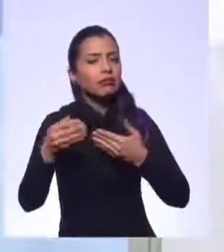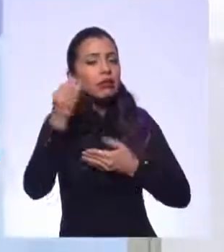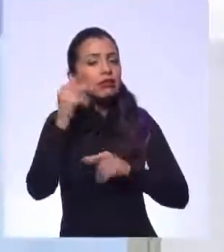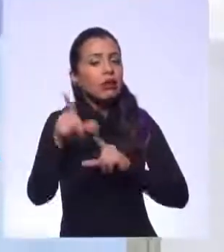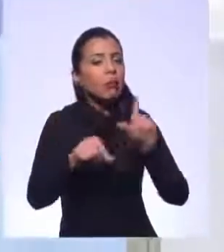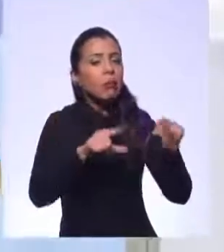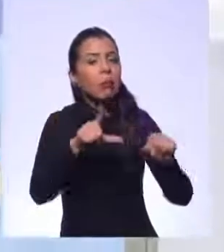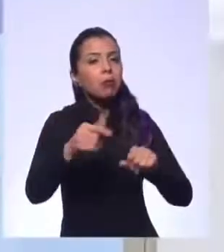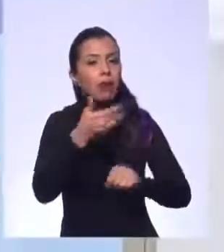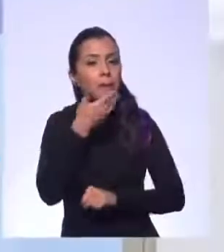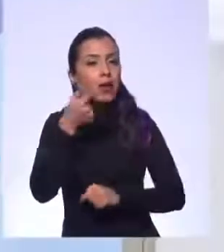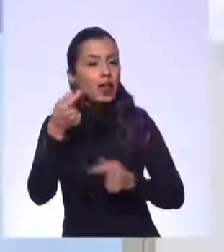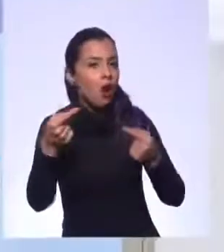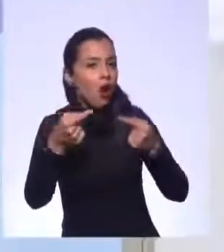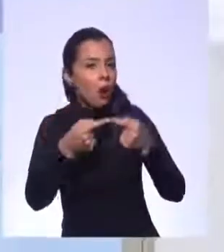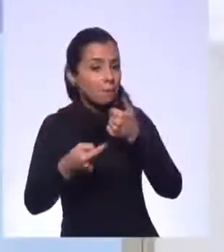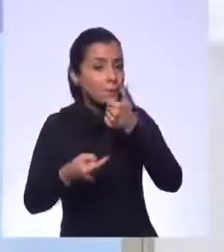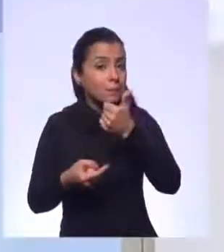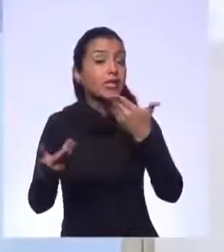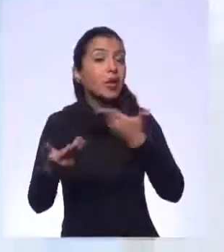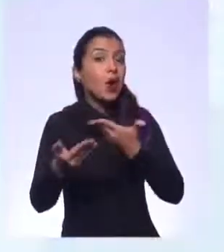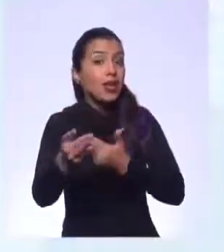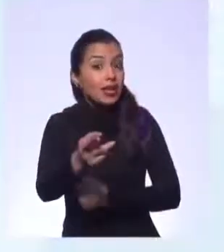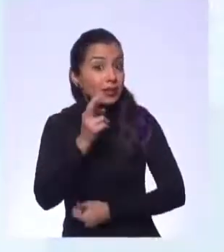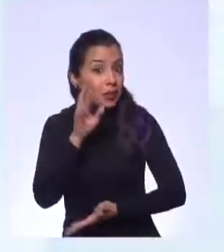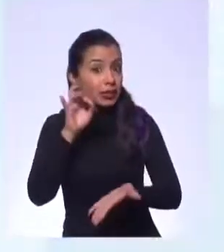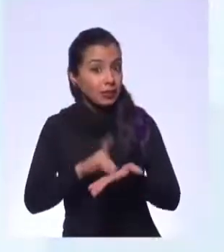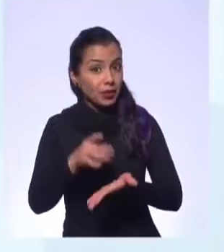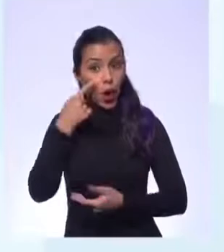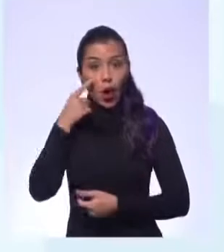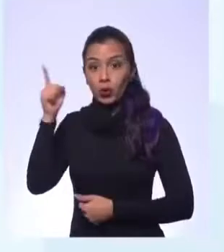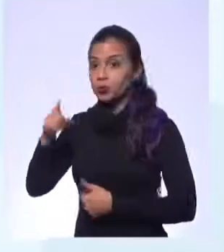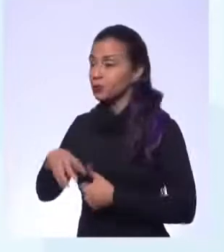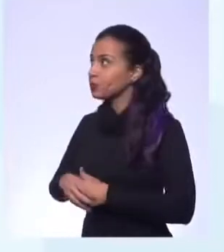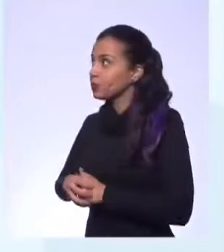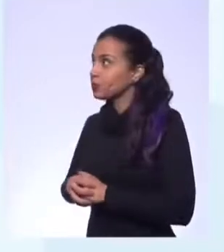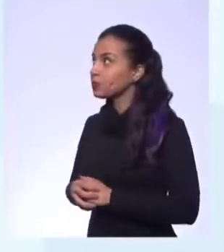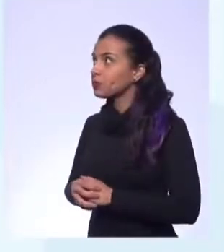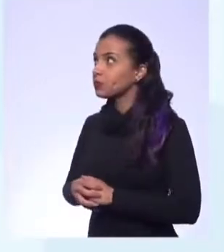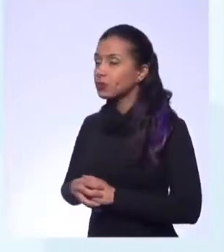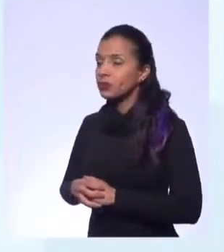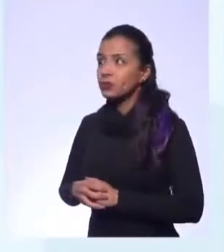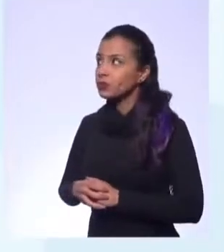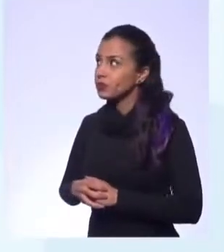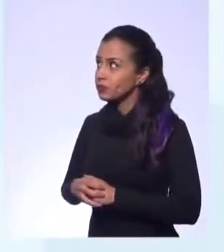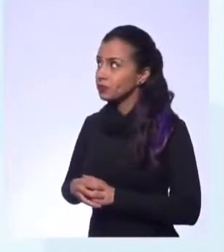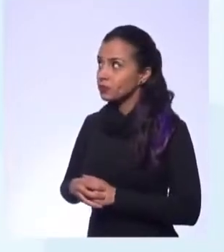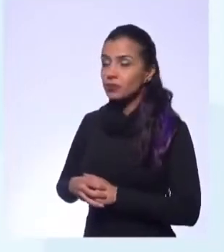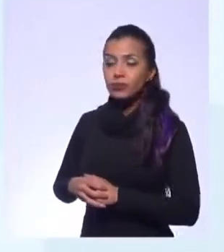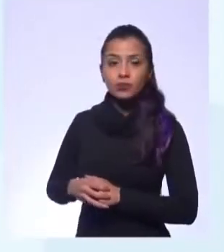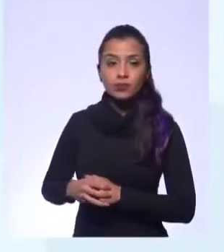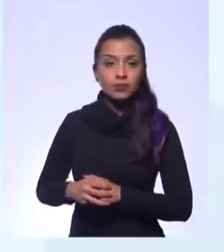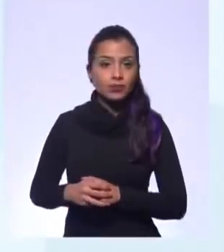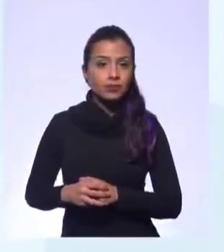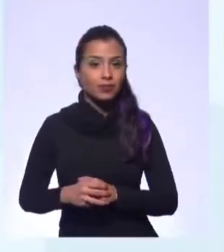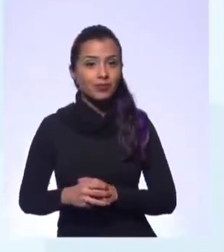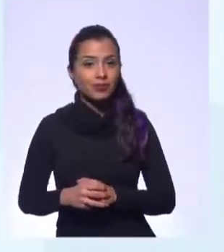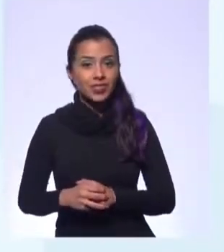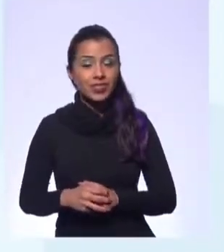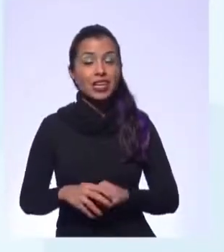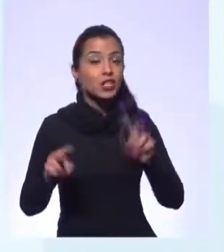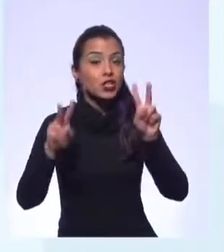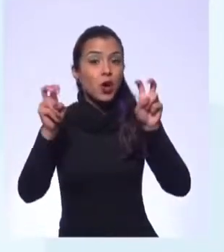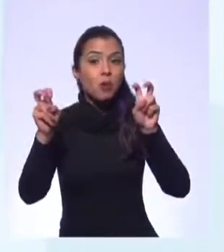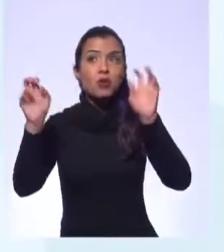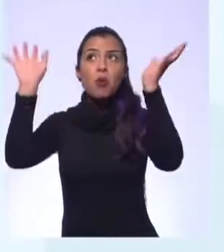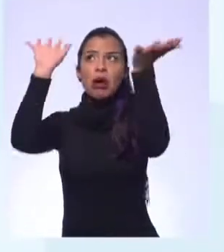aqui. Olha lá qual é a resposta. It's about how climate can affect our planet. É sobre como o clima